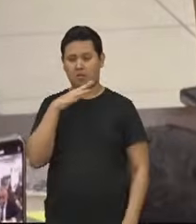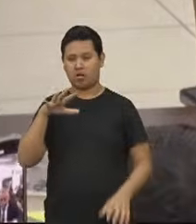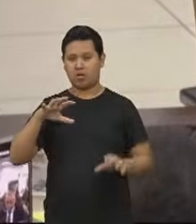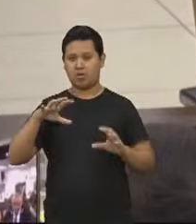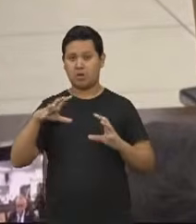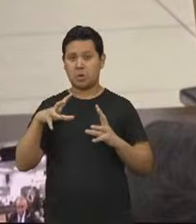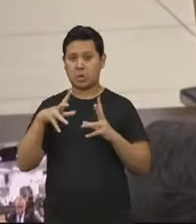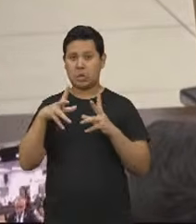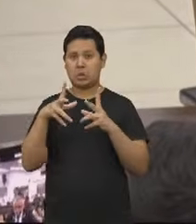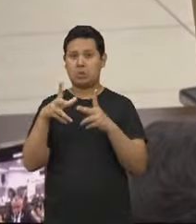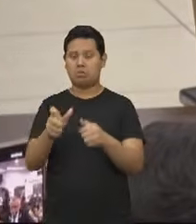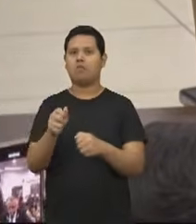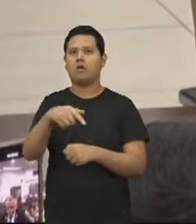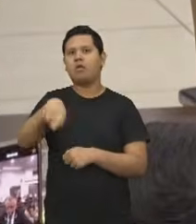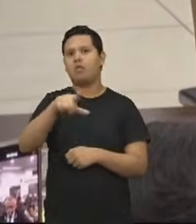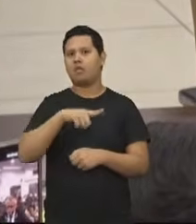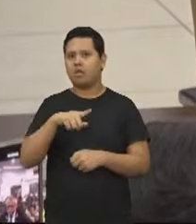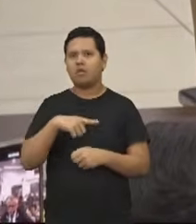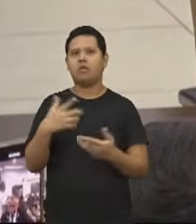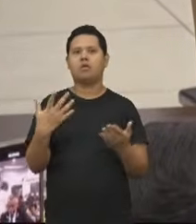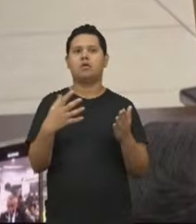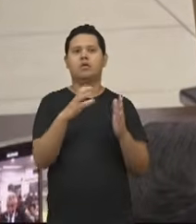constitucional 132, que foi de